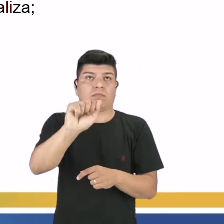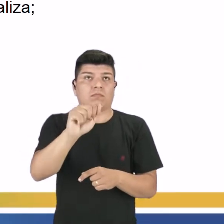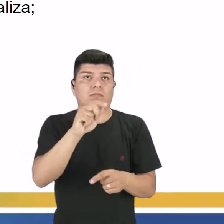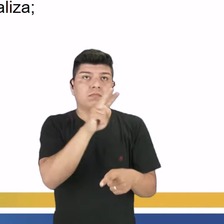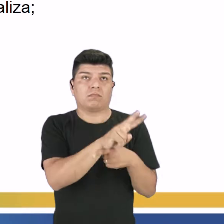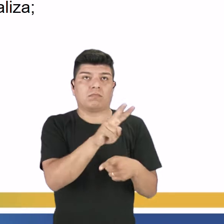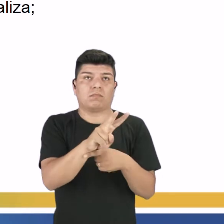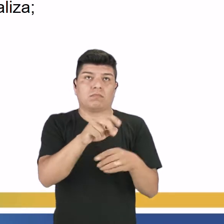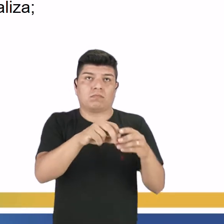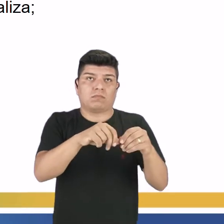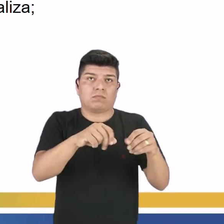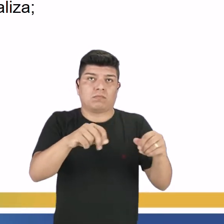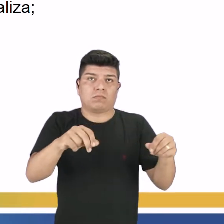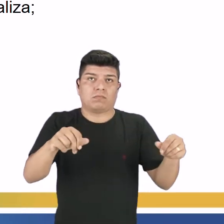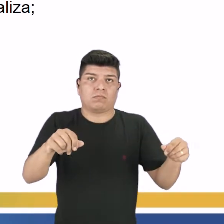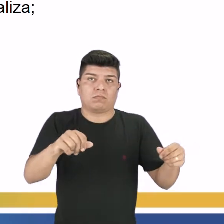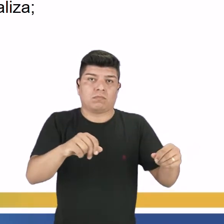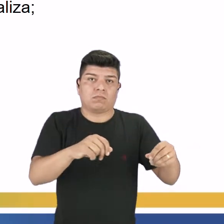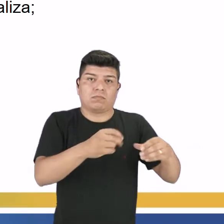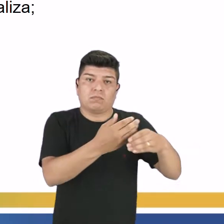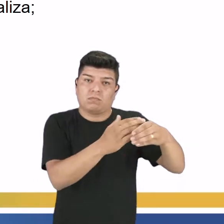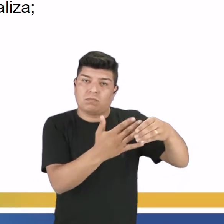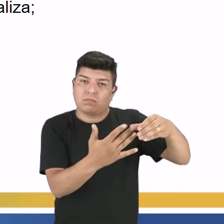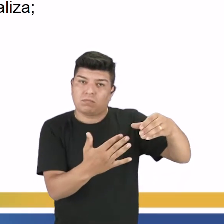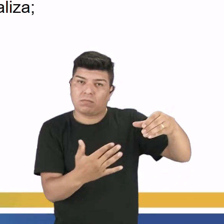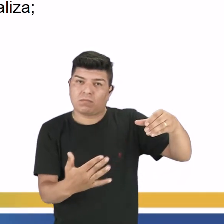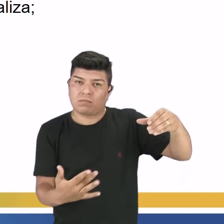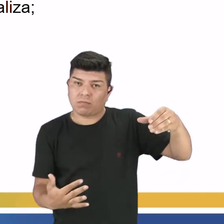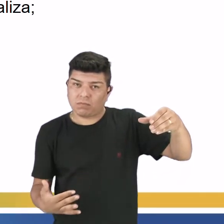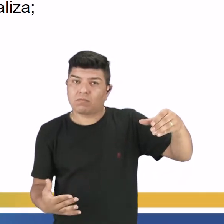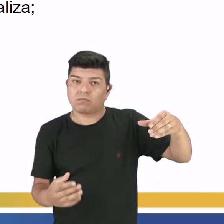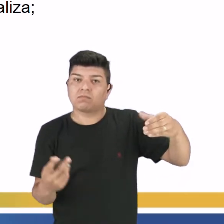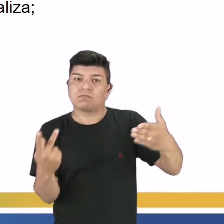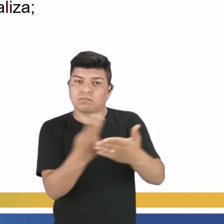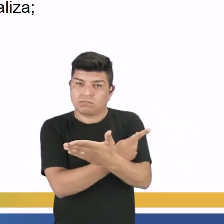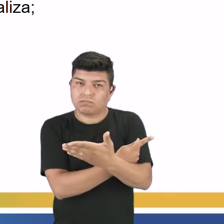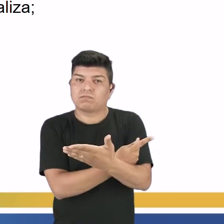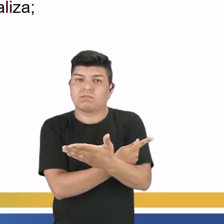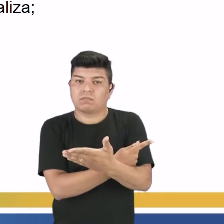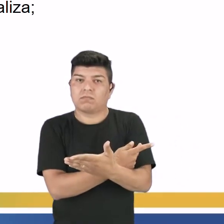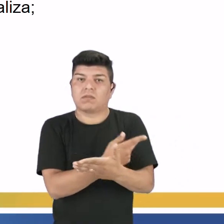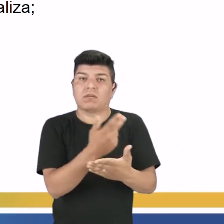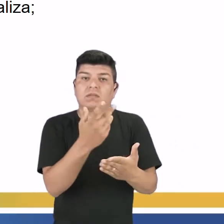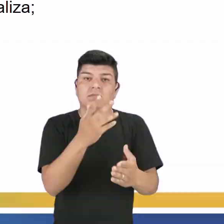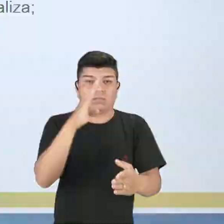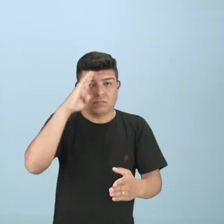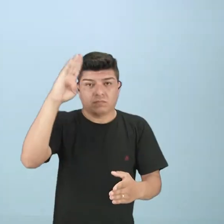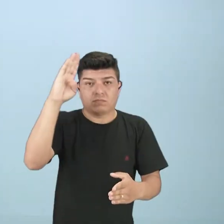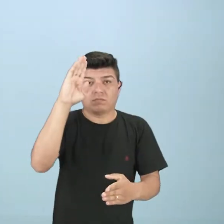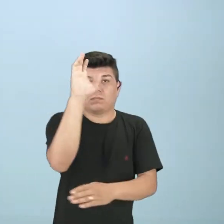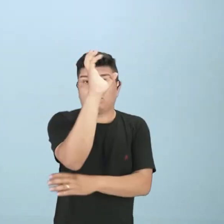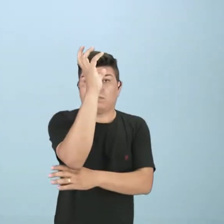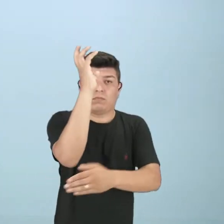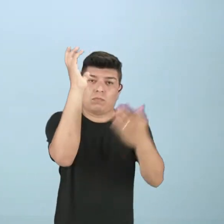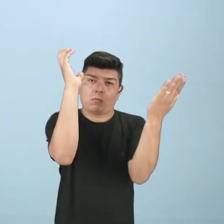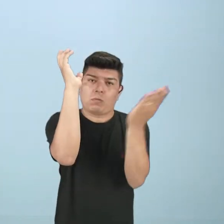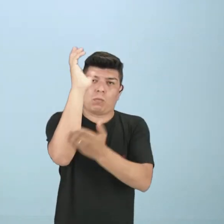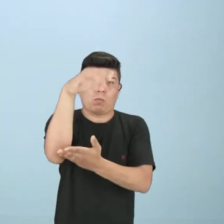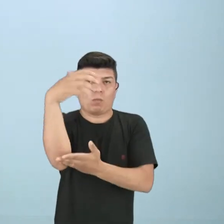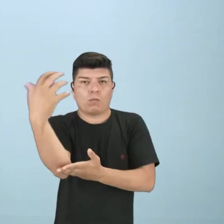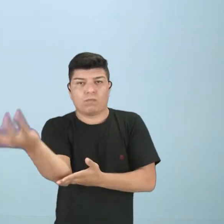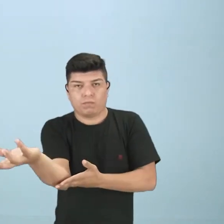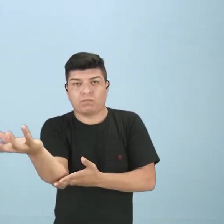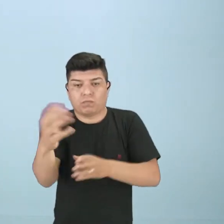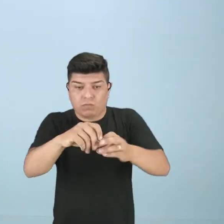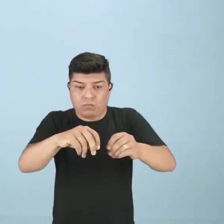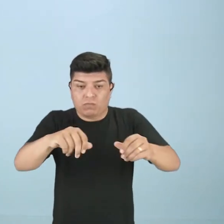solo, diminuindo os riscos de erosão, porque acontece muito, né? Principalmente quando se desmata, né, o solo ele fica